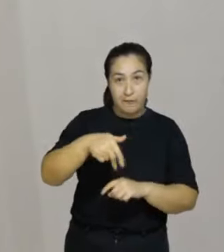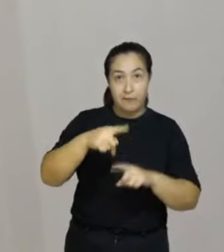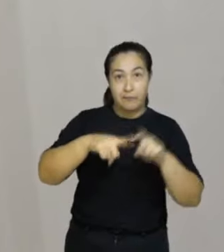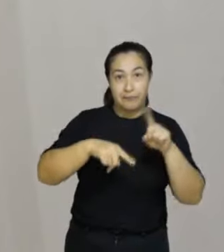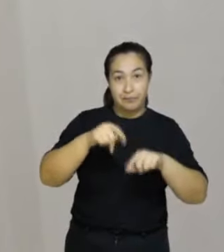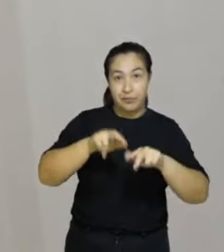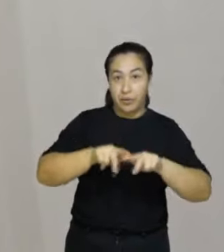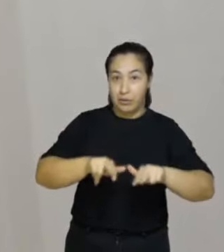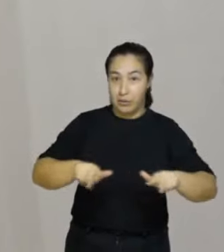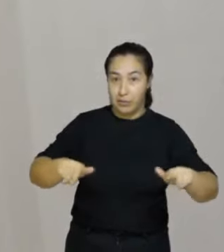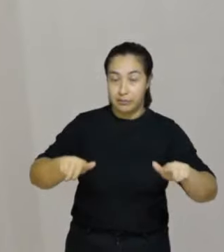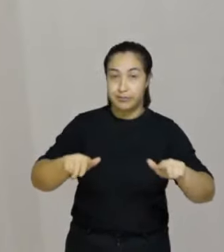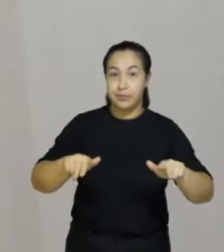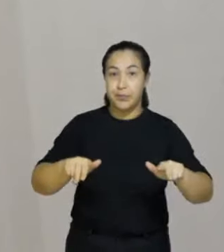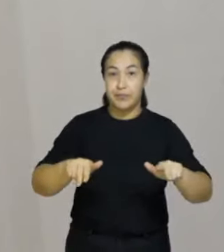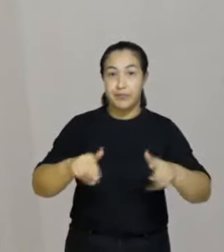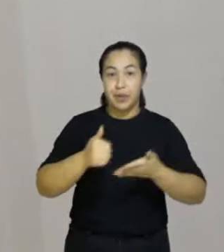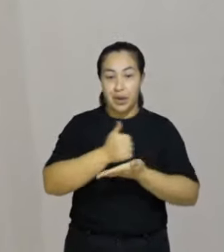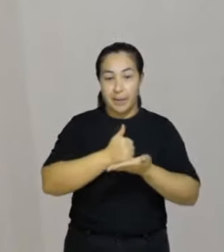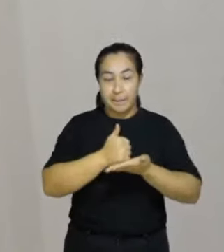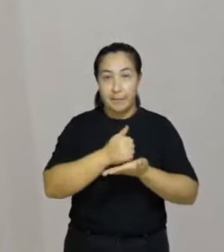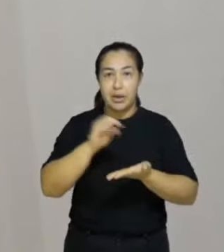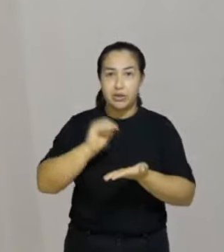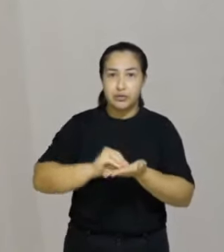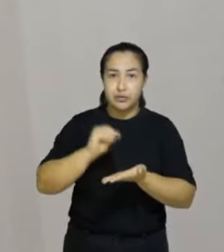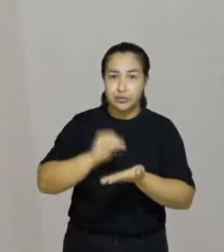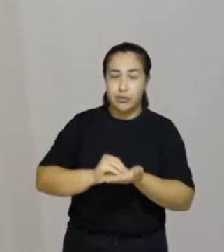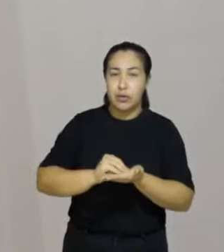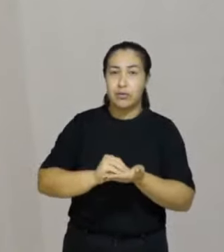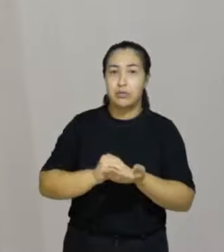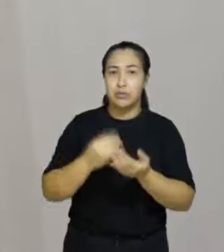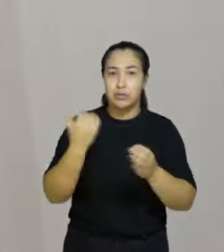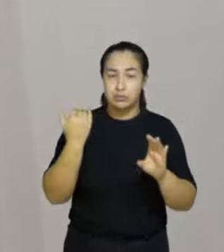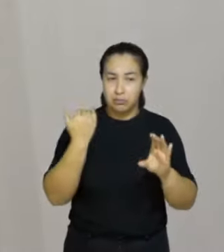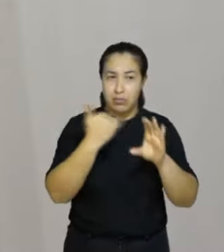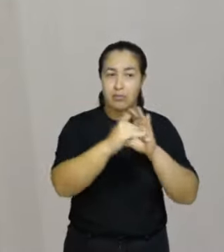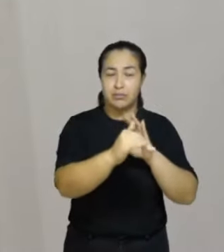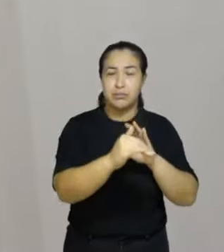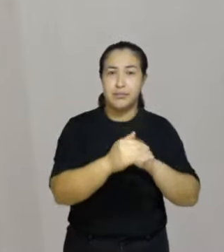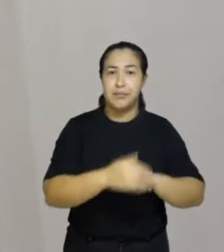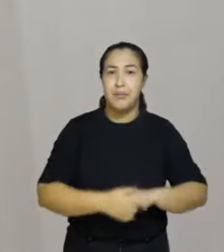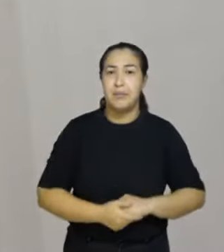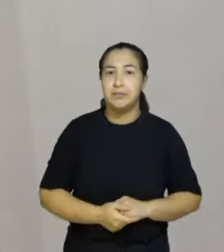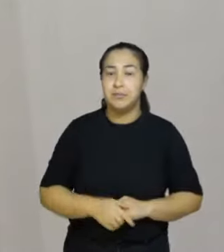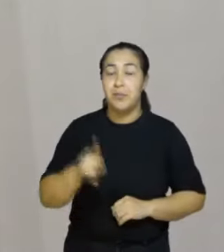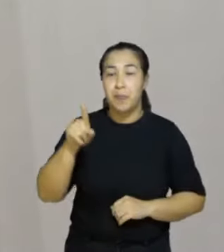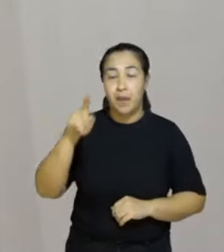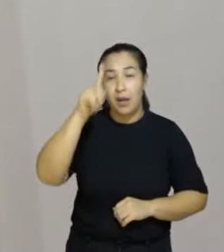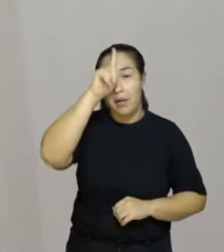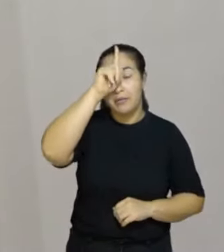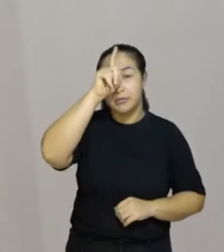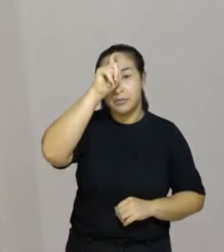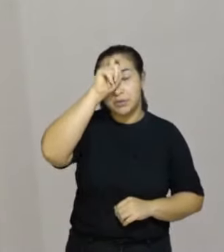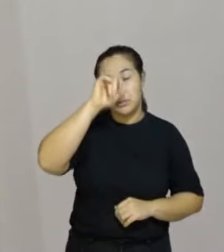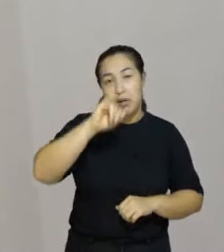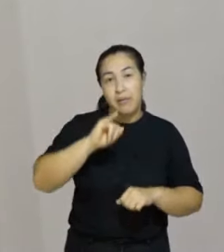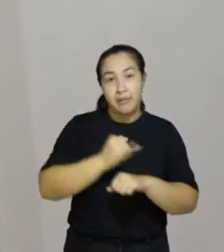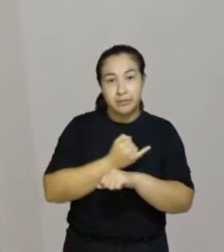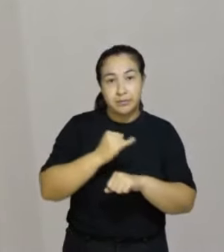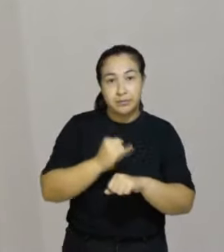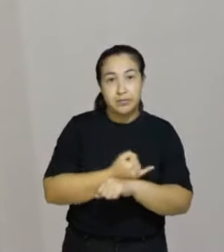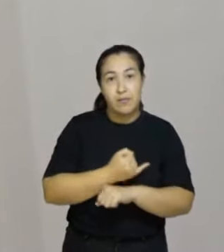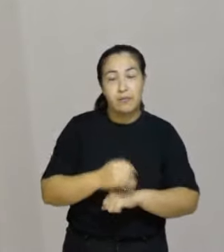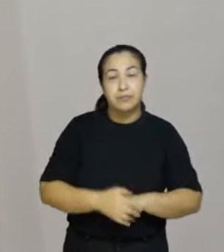estavam faltando, segundo a Secretaria do Estado e o Hospital Municipal de Joinville São José. E o que aconteceu